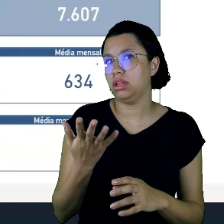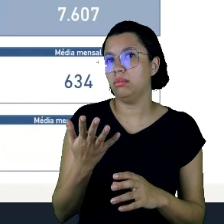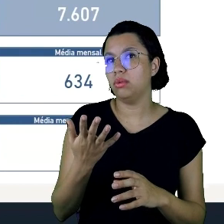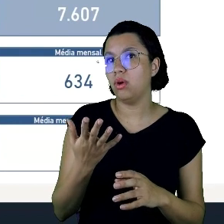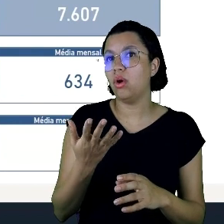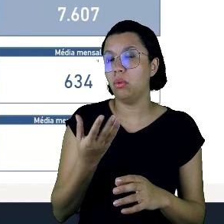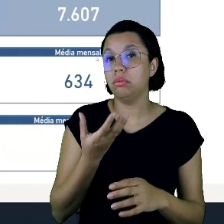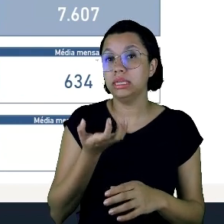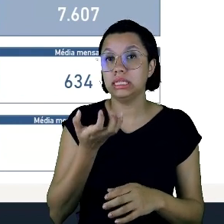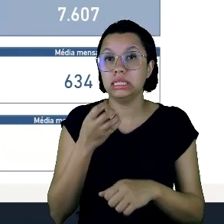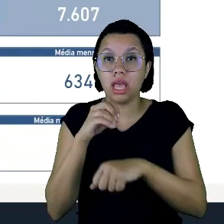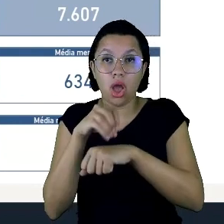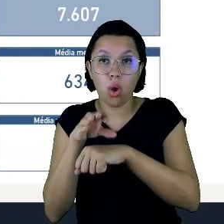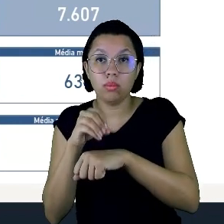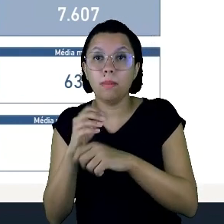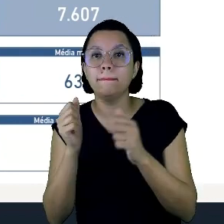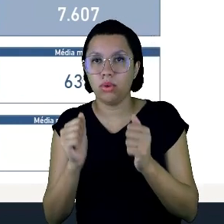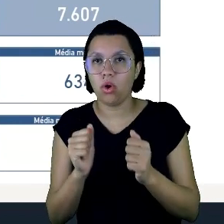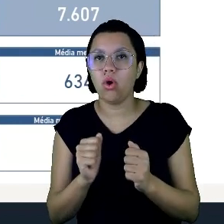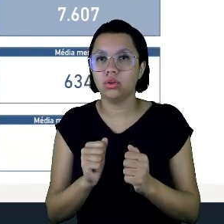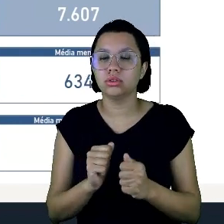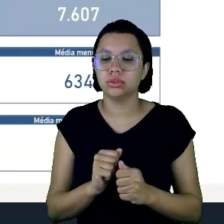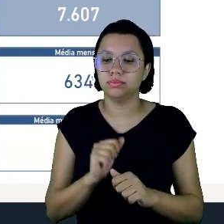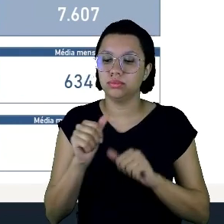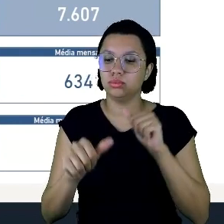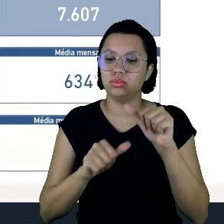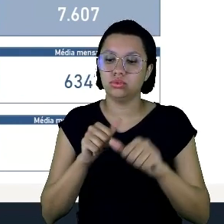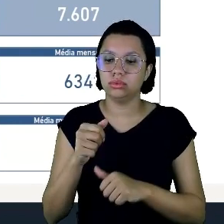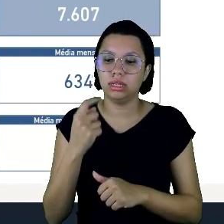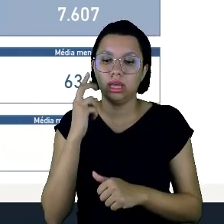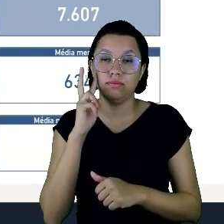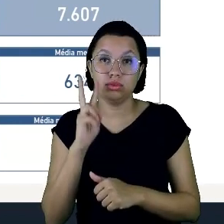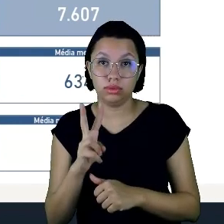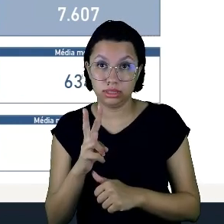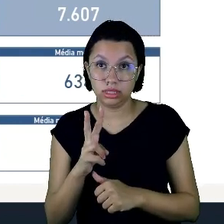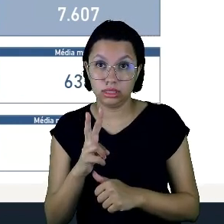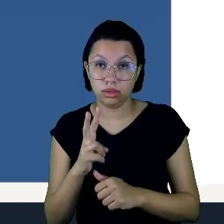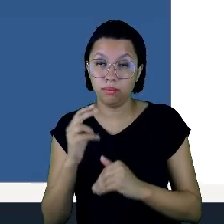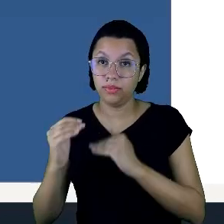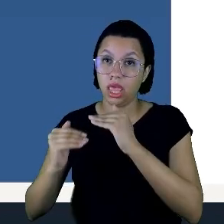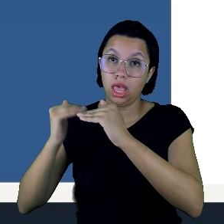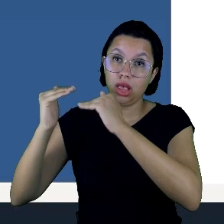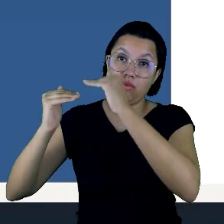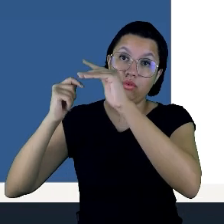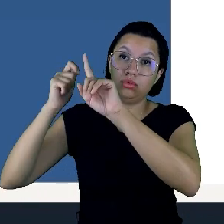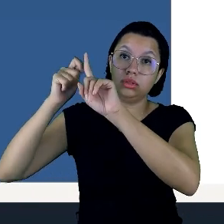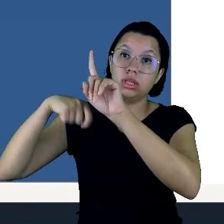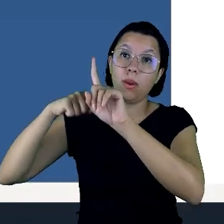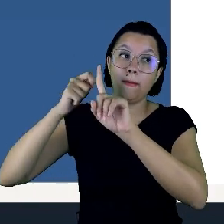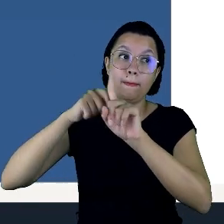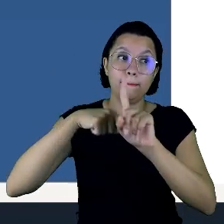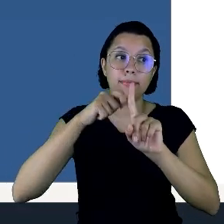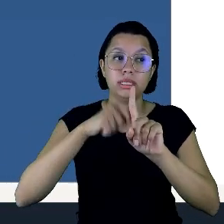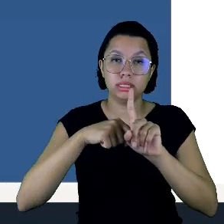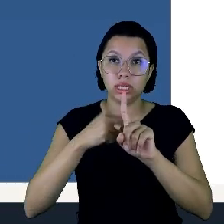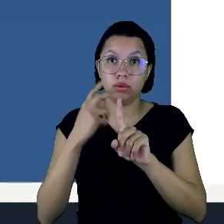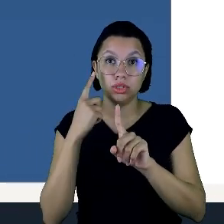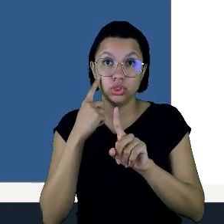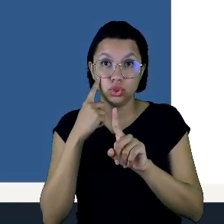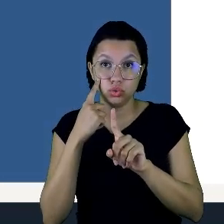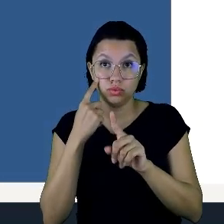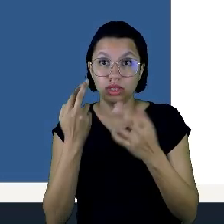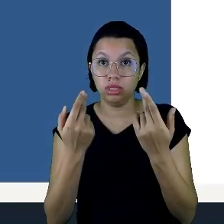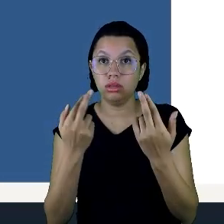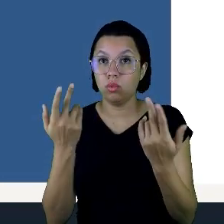o termo não está bom, tiver uma sugestão também, sugestões são bem-vindas. Então, alternar visualização, nós temos a opção de